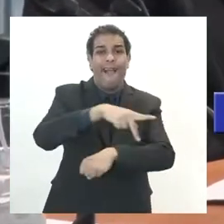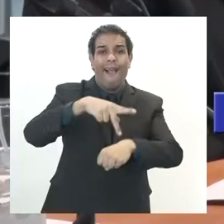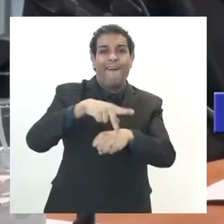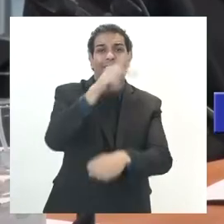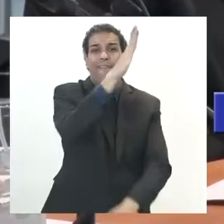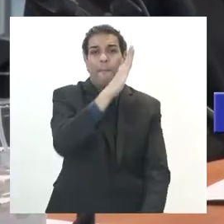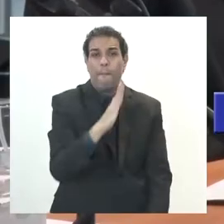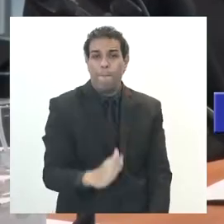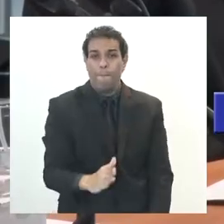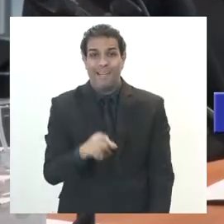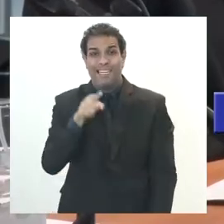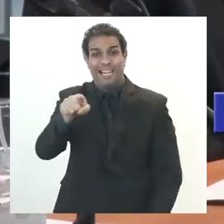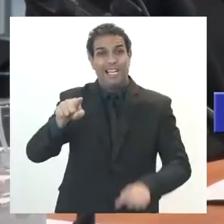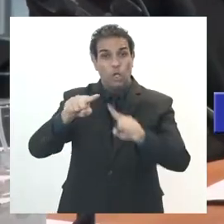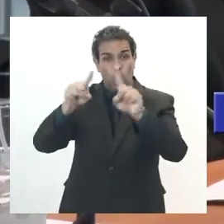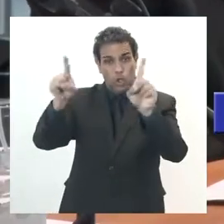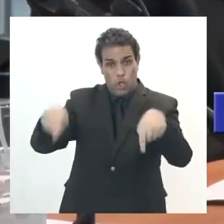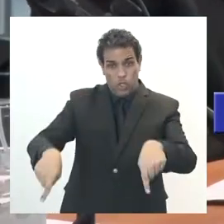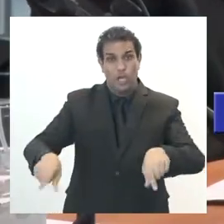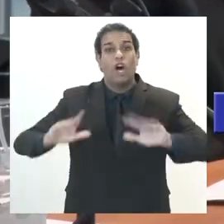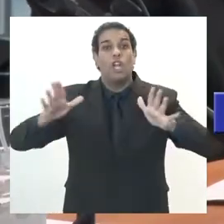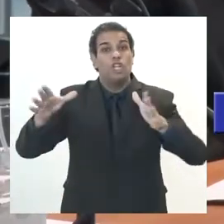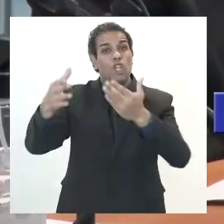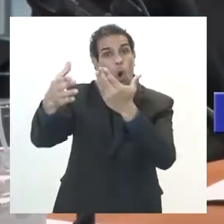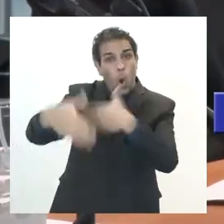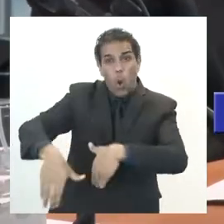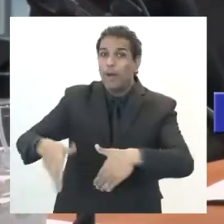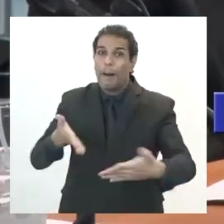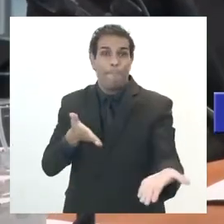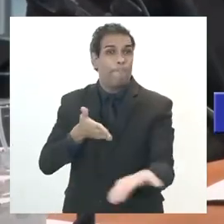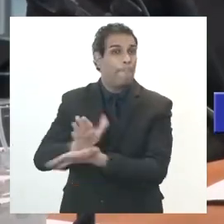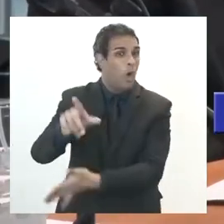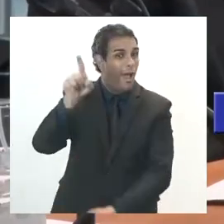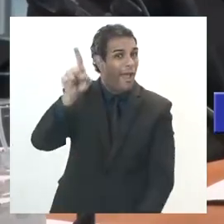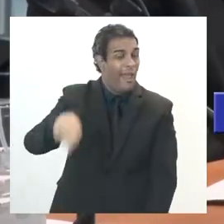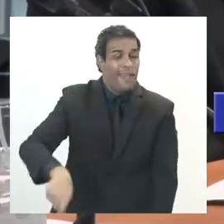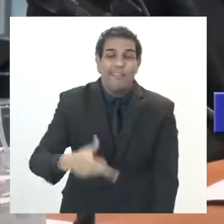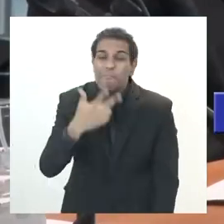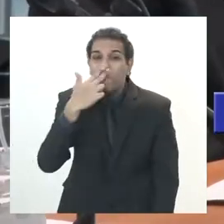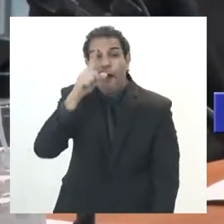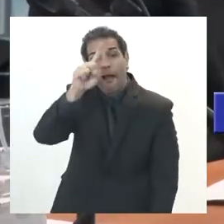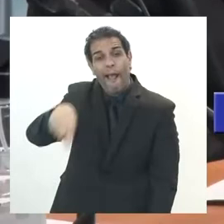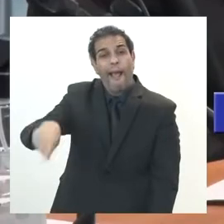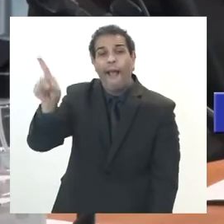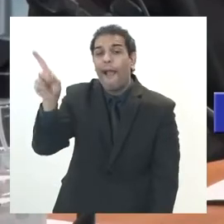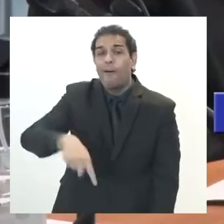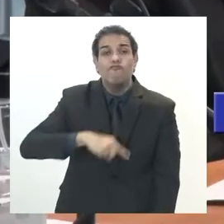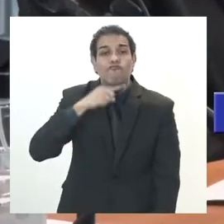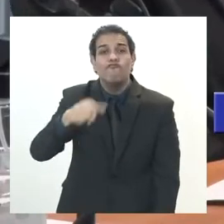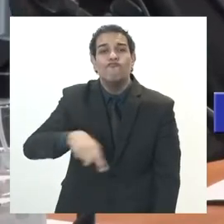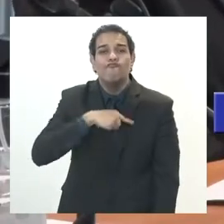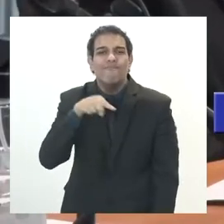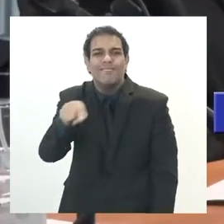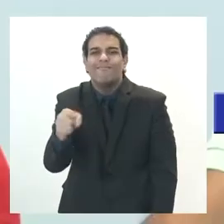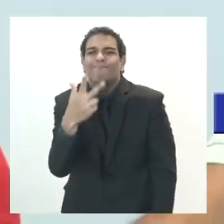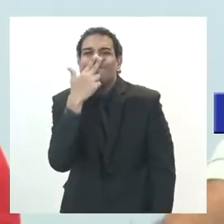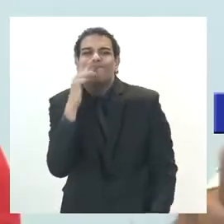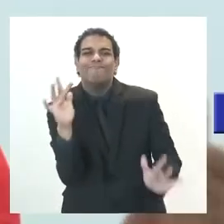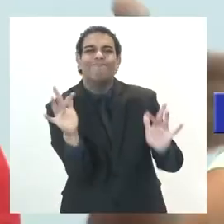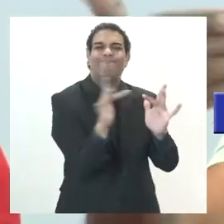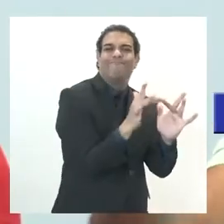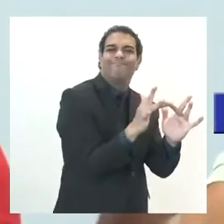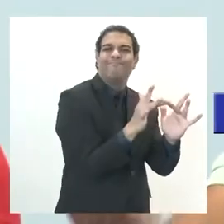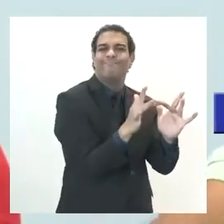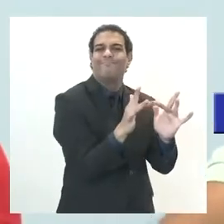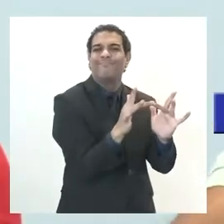de aquele funcionário que fez o concurso estudou e não foi simpático com as